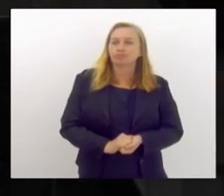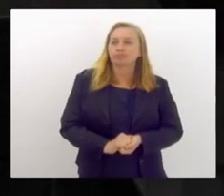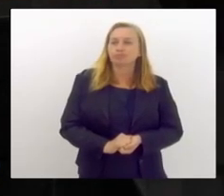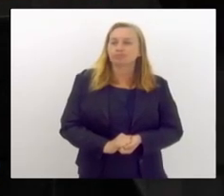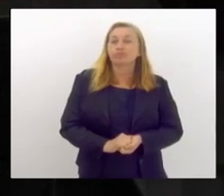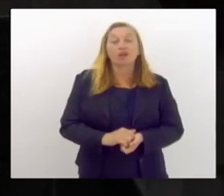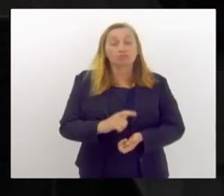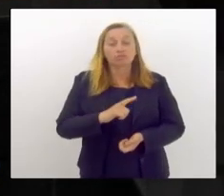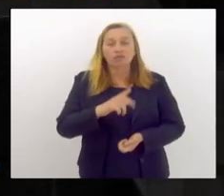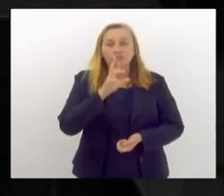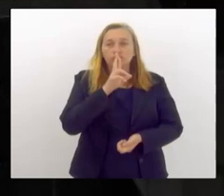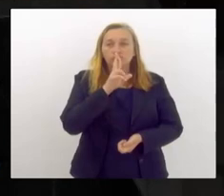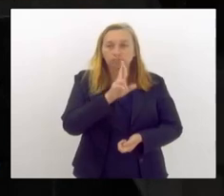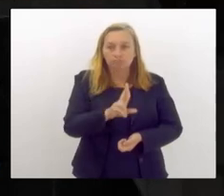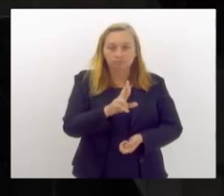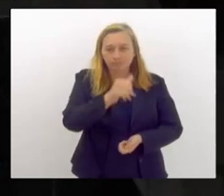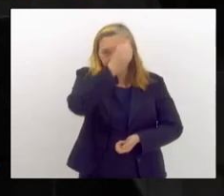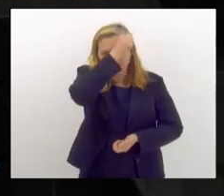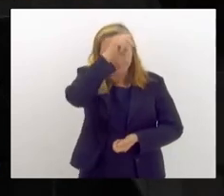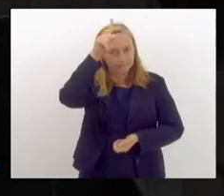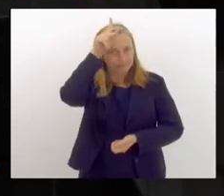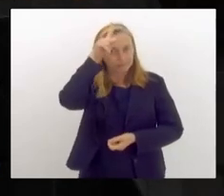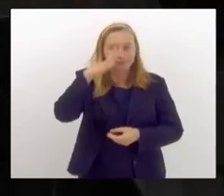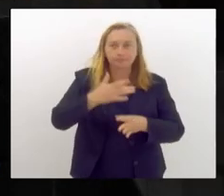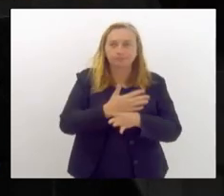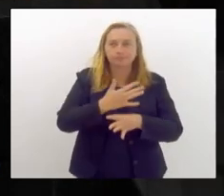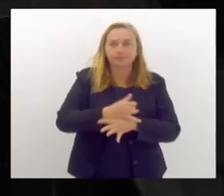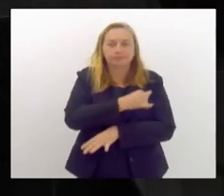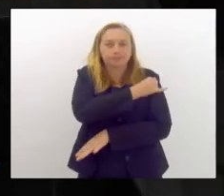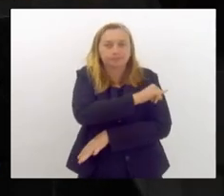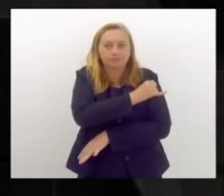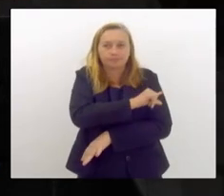resposta do prefeito da cidade do Rio de Janeiro,